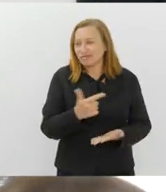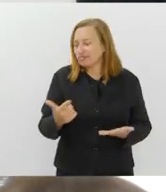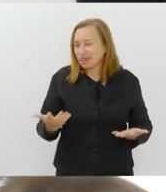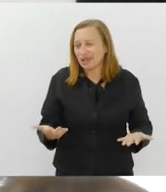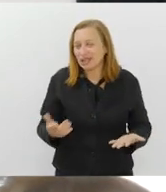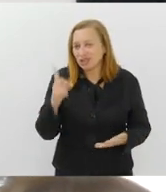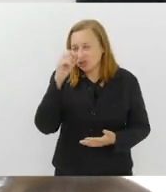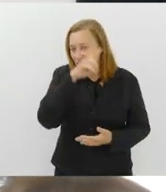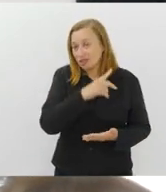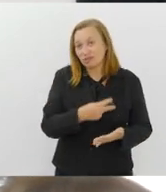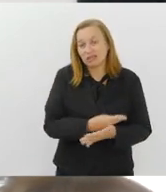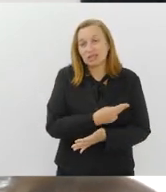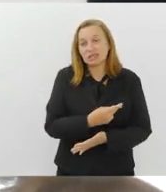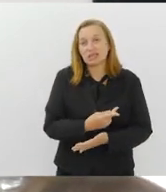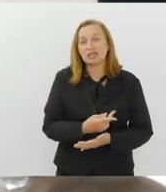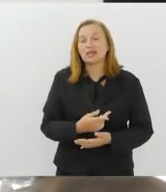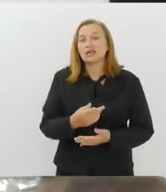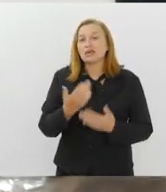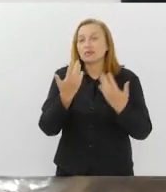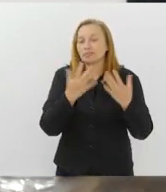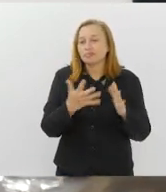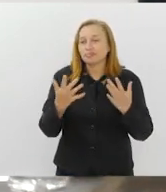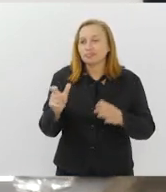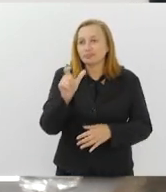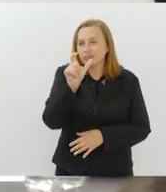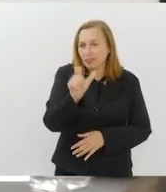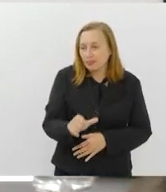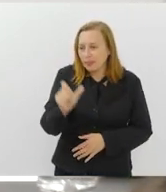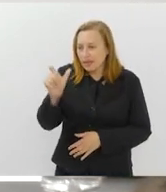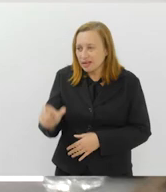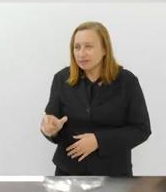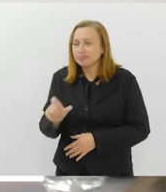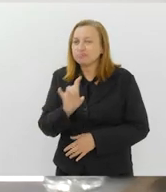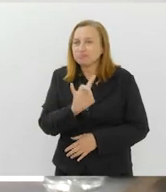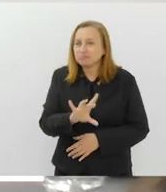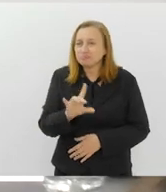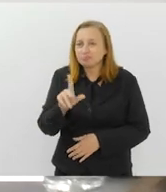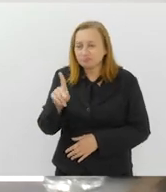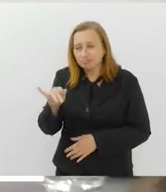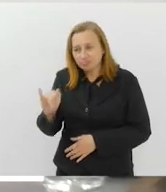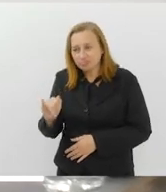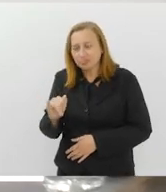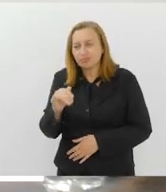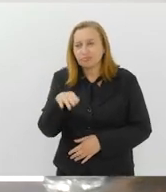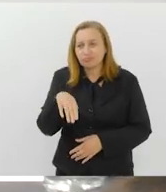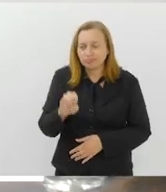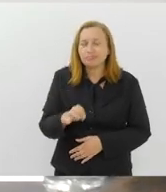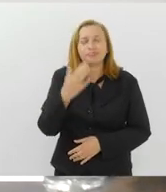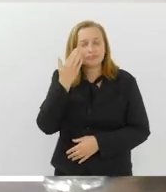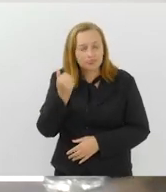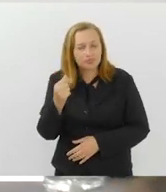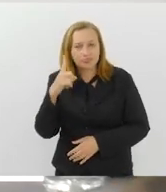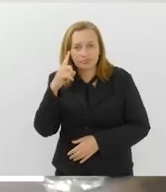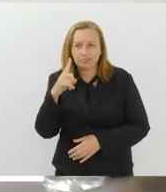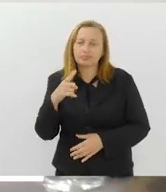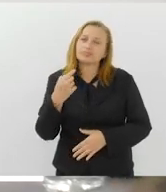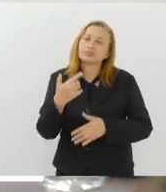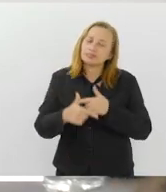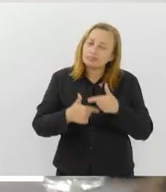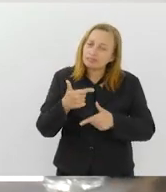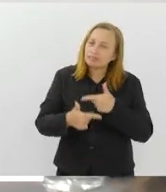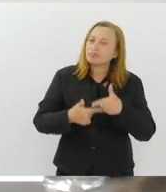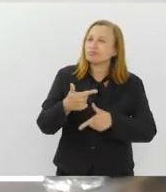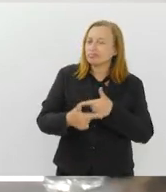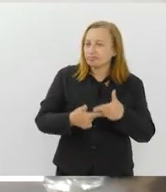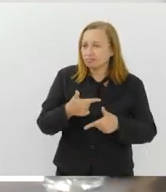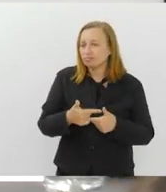acontecendo. Parabenizar cada pai, cada mãe que está aqui. Eu sei a luta, a batalha que vocês vêm